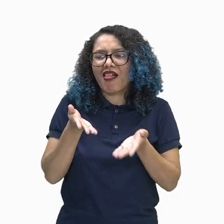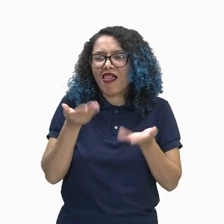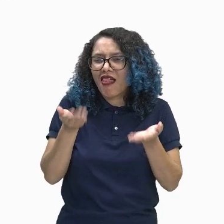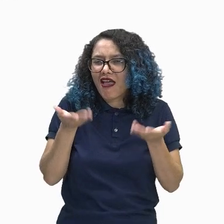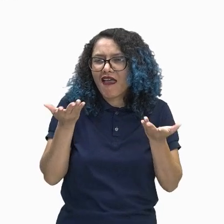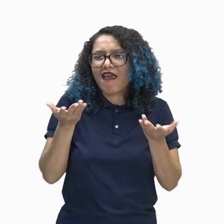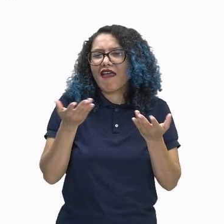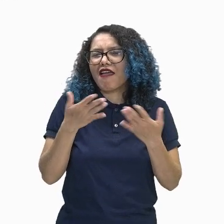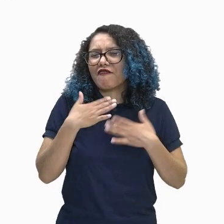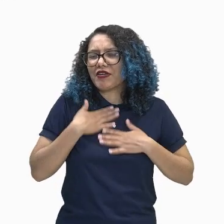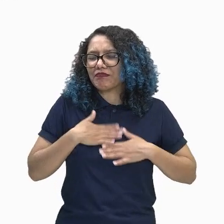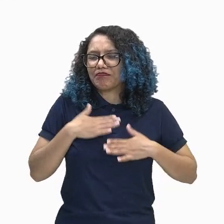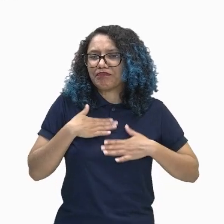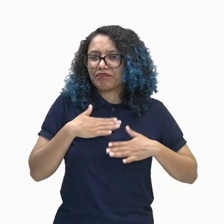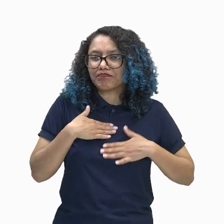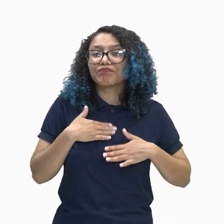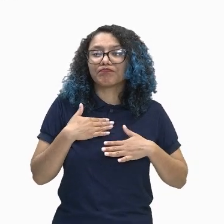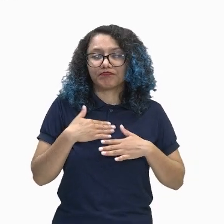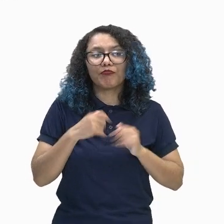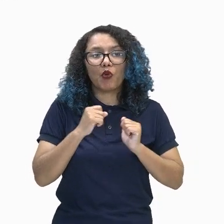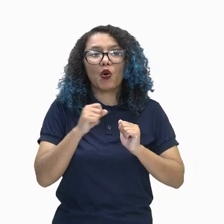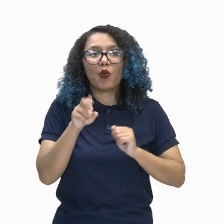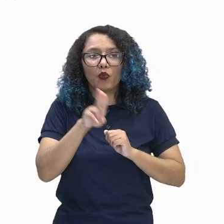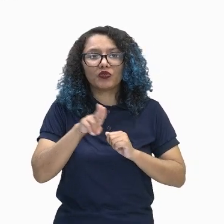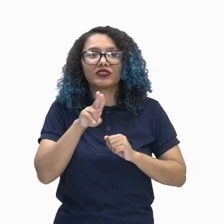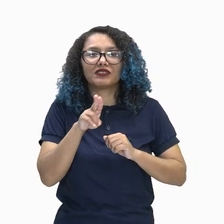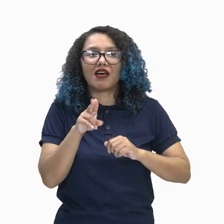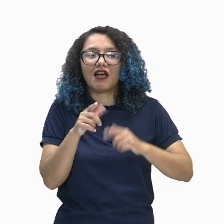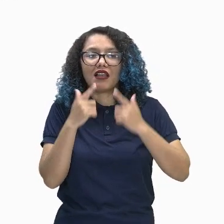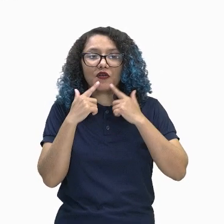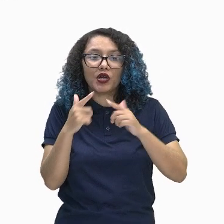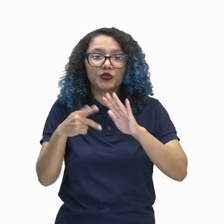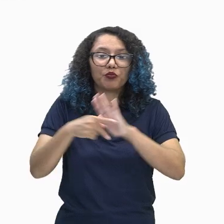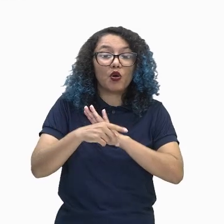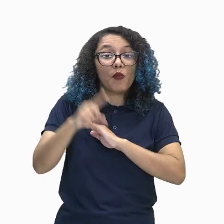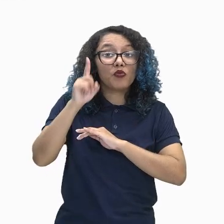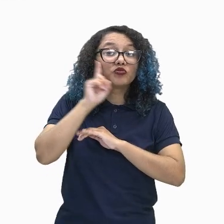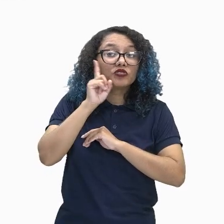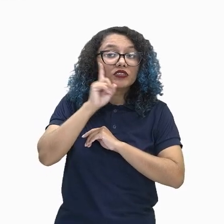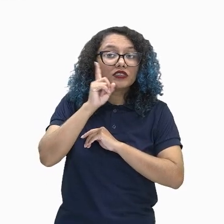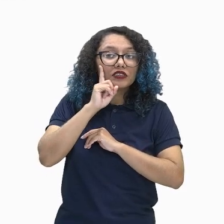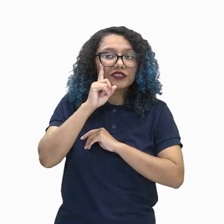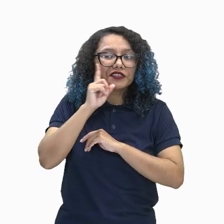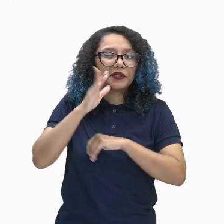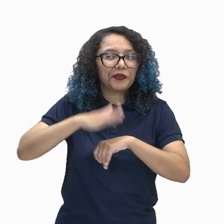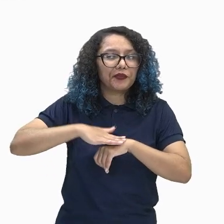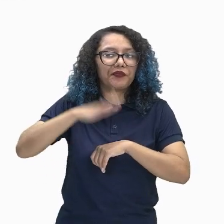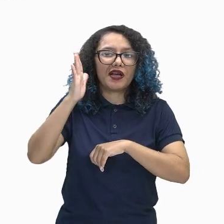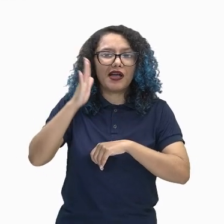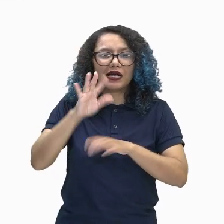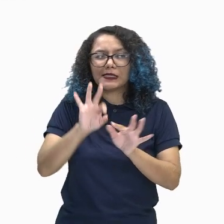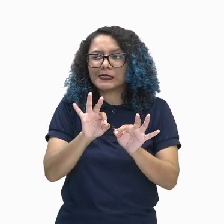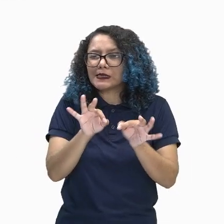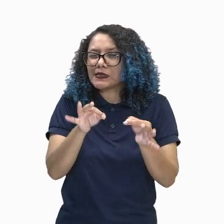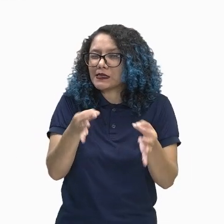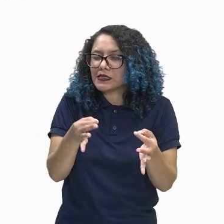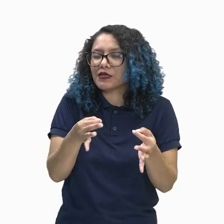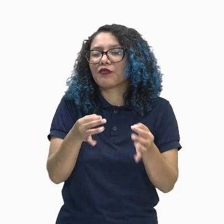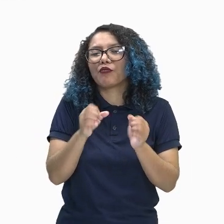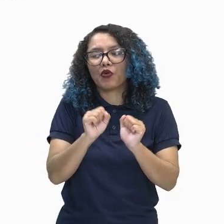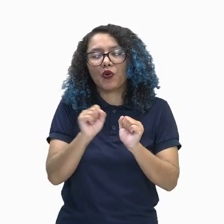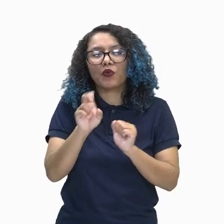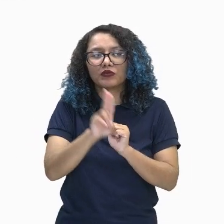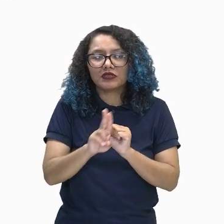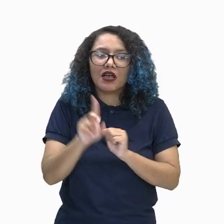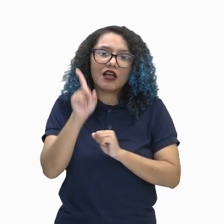com os outros. Então, é uma linguagem mais cotidiana, uma linguagem mais simples, que você vai utilizar no seu dia